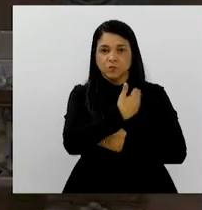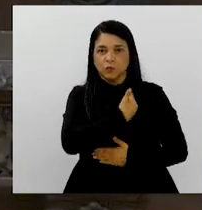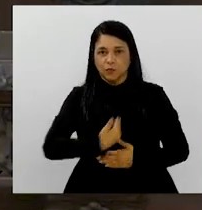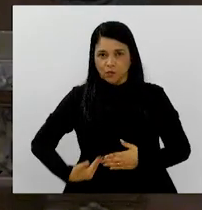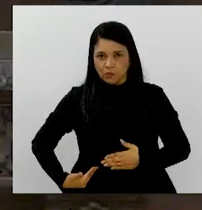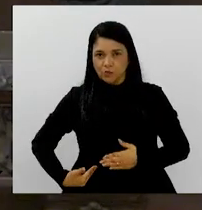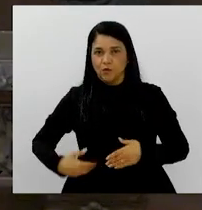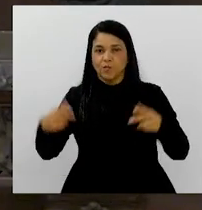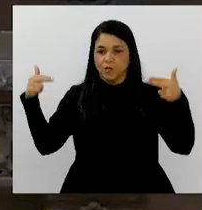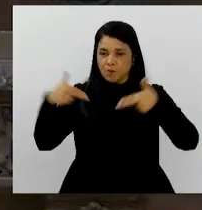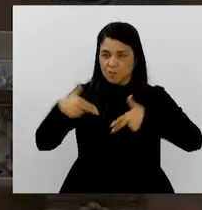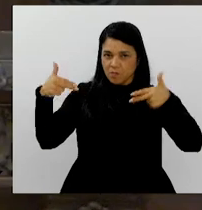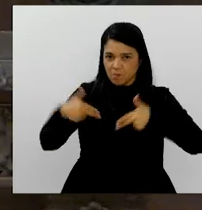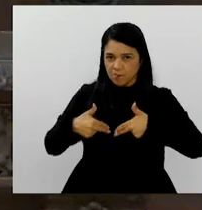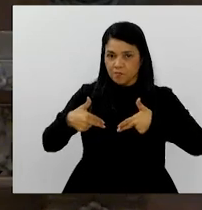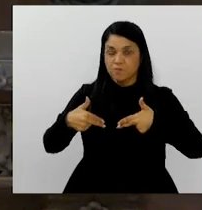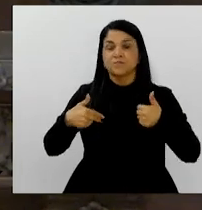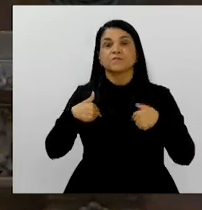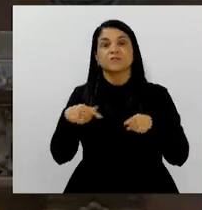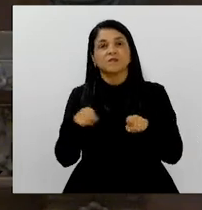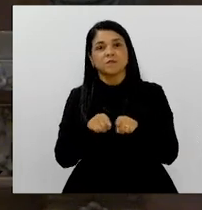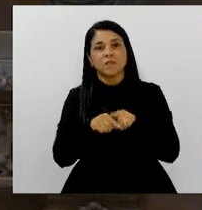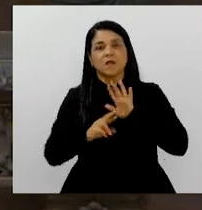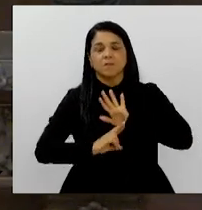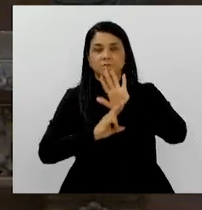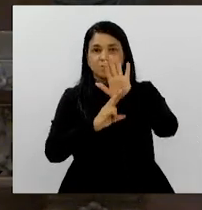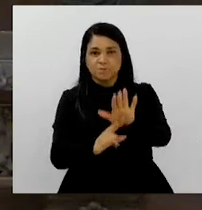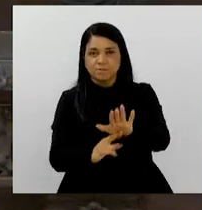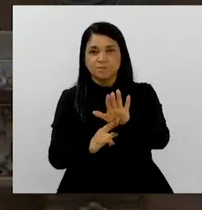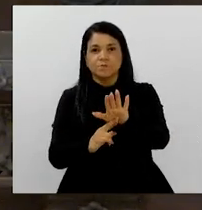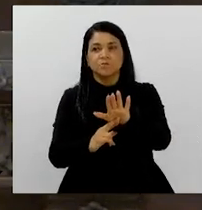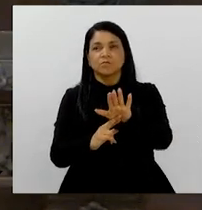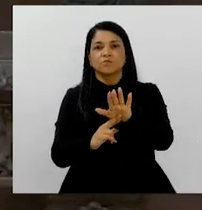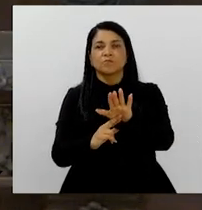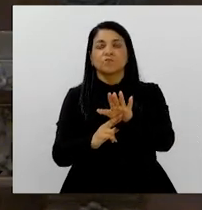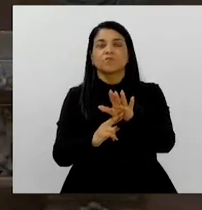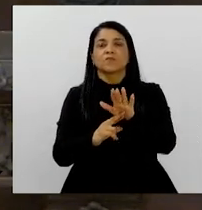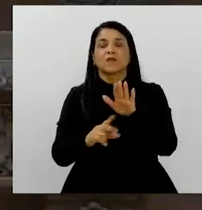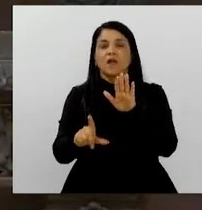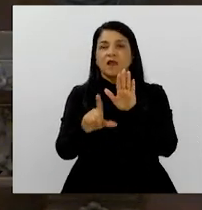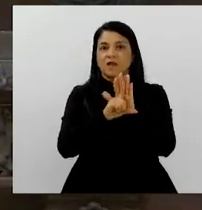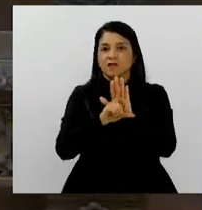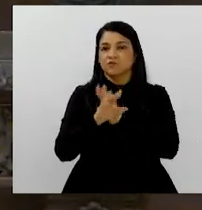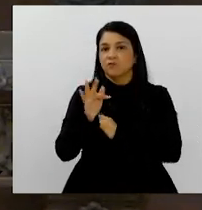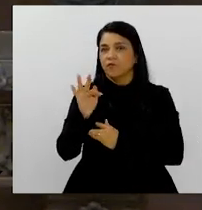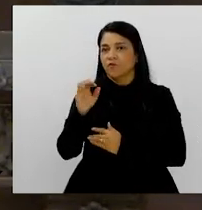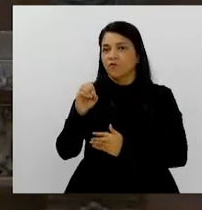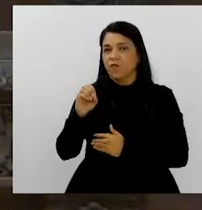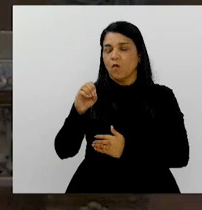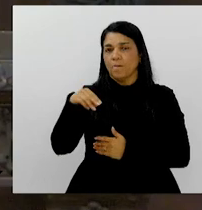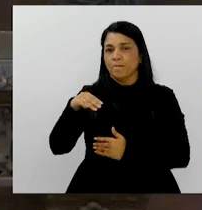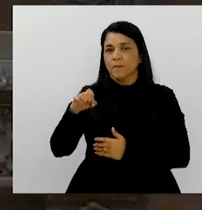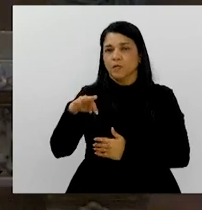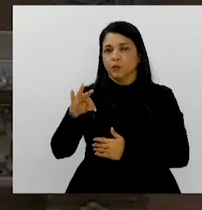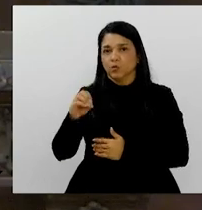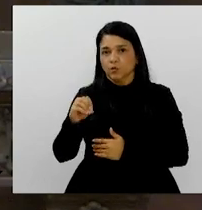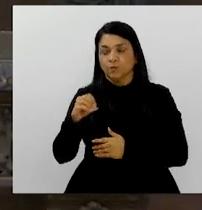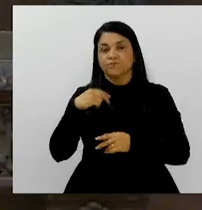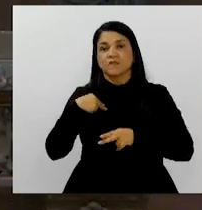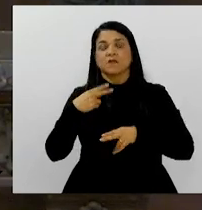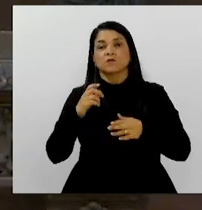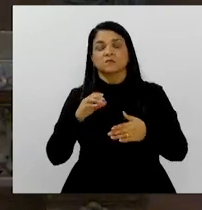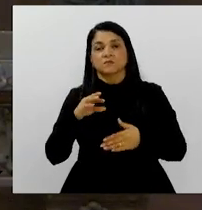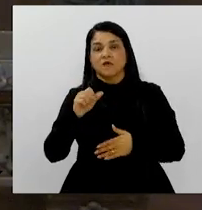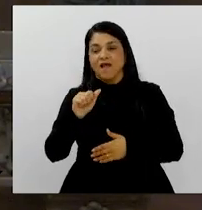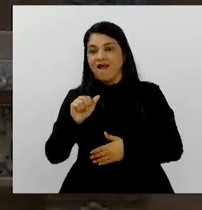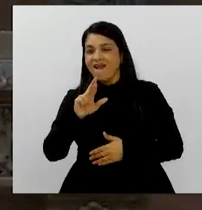essa manifestação. Também apresentamos, para a lei de fomento, os arraiais. Também